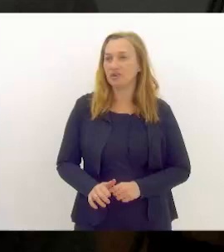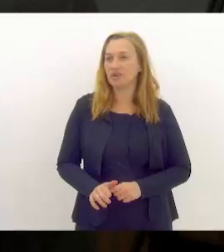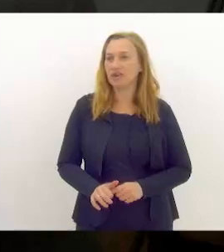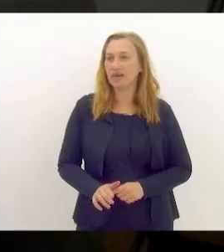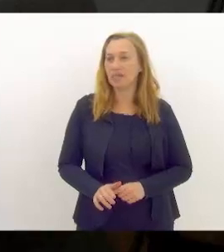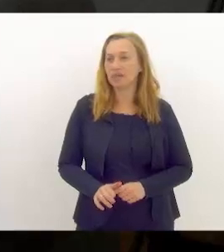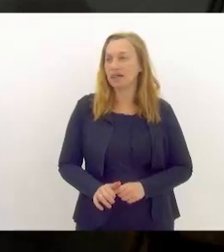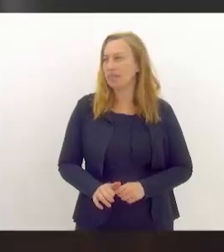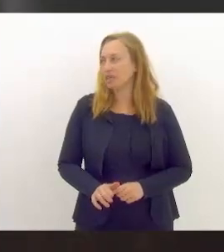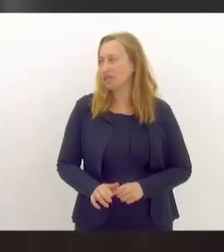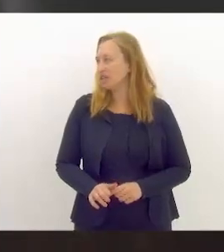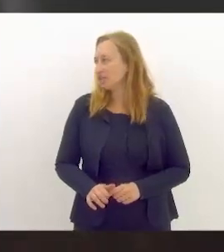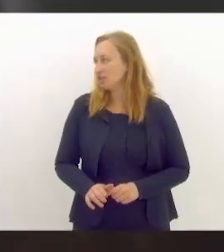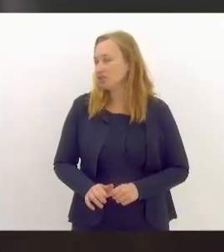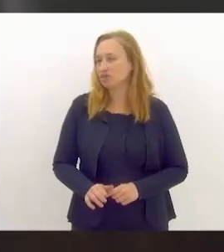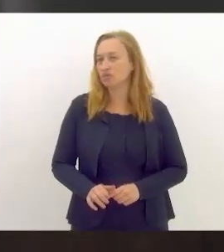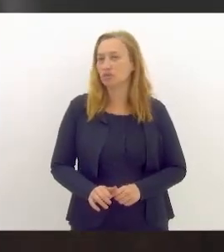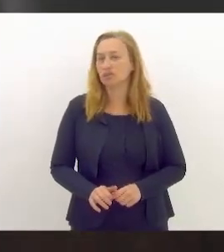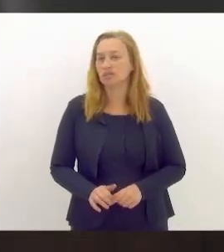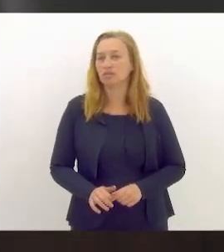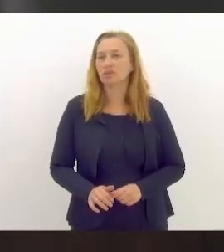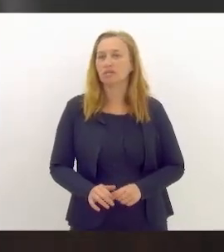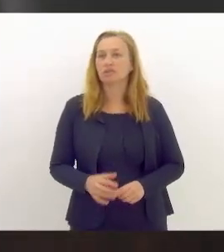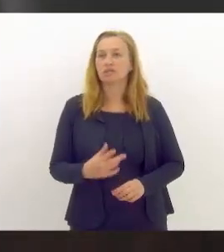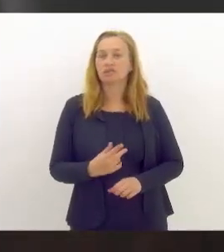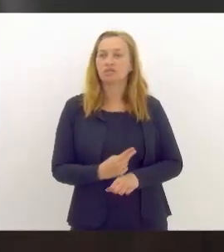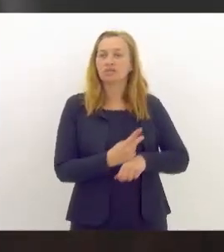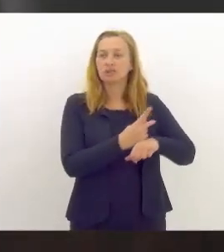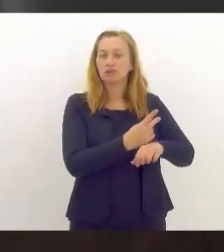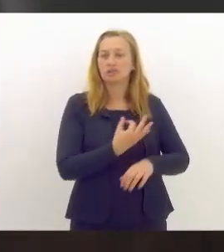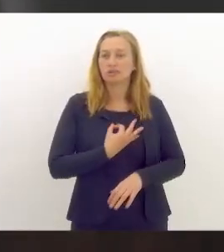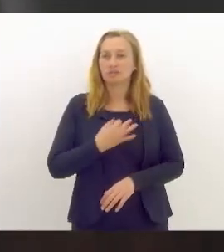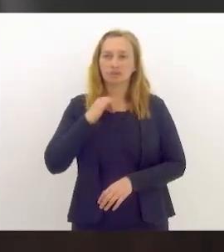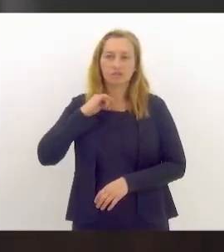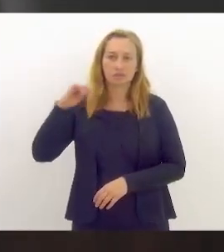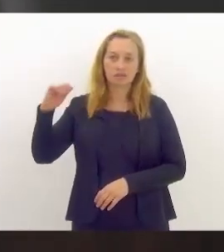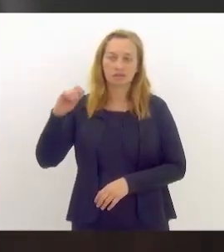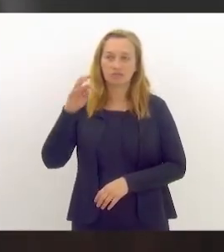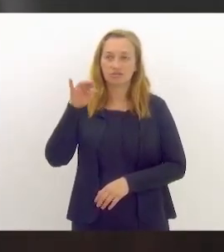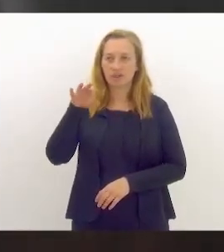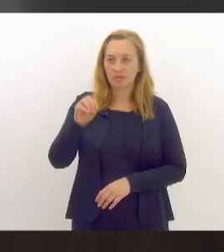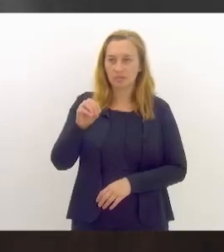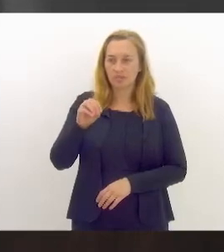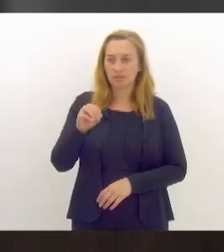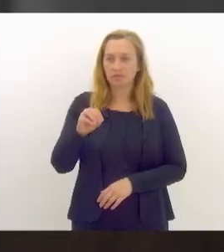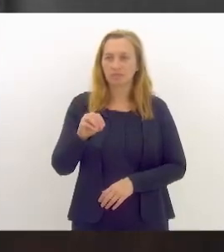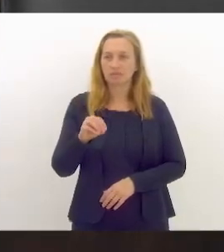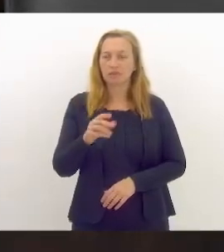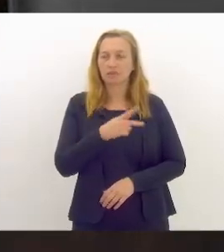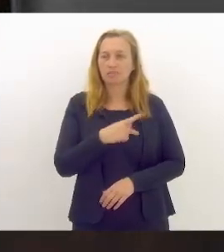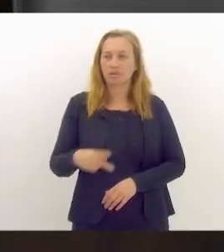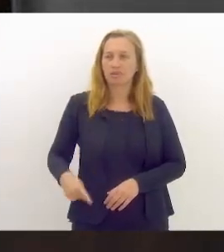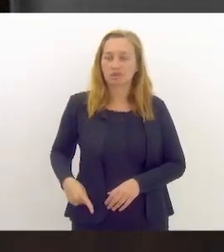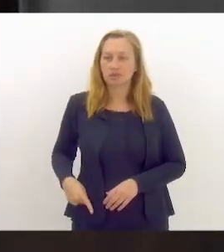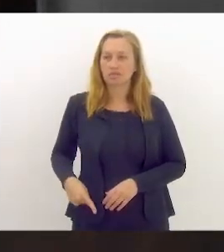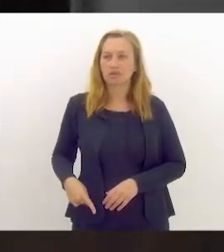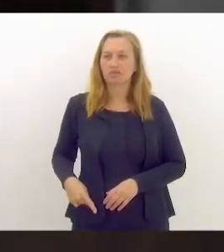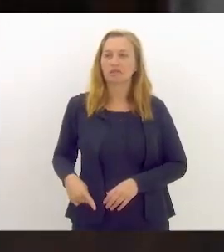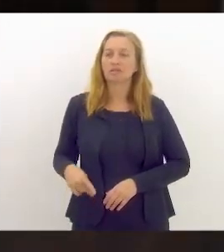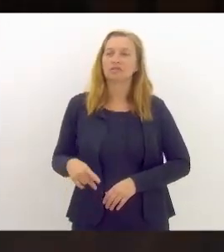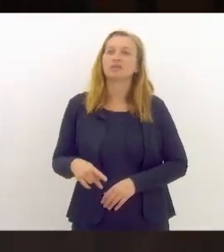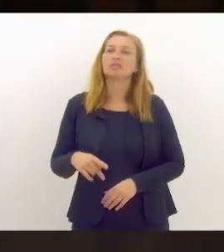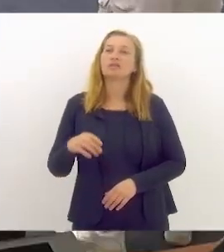agora tem a honra de entregar a medalha Tiradentes ao senhor Fábio Rossi de Queiroz Presidente executivo da